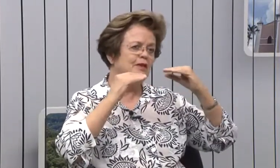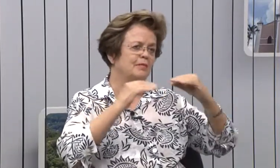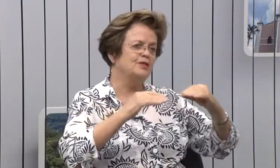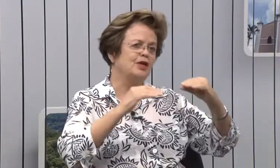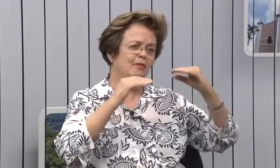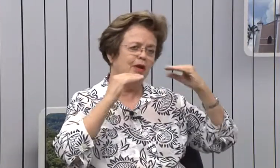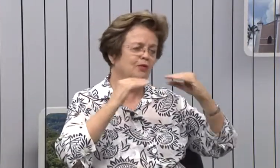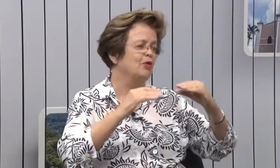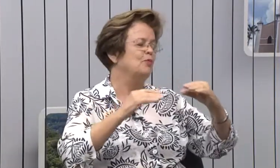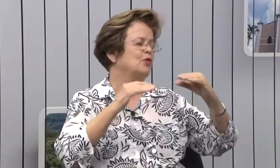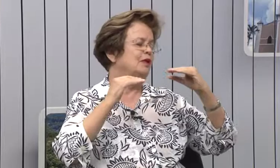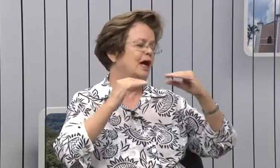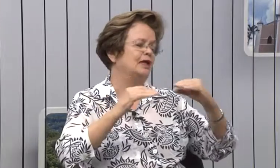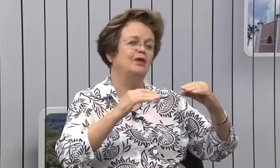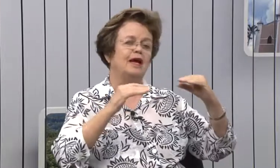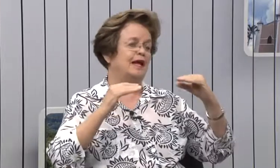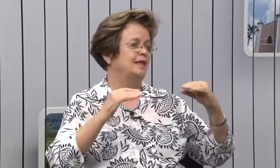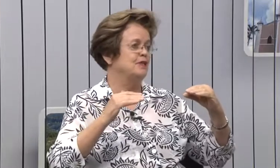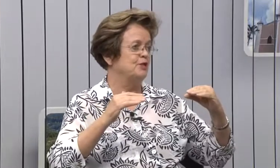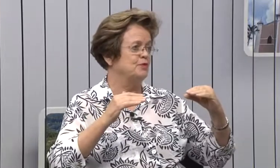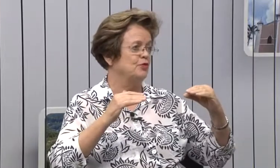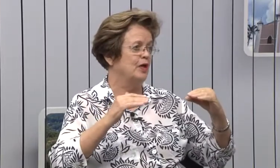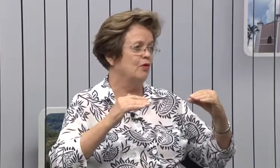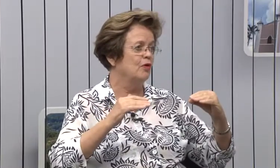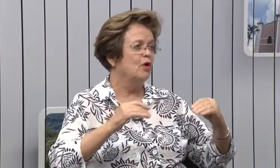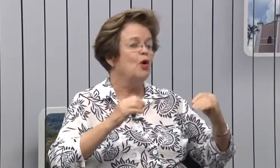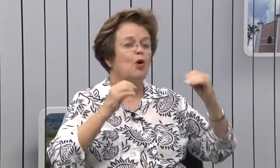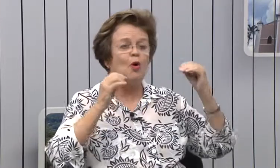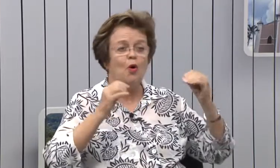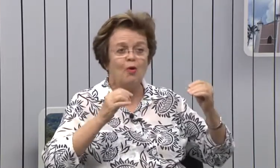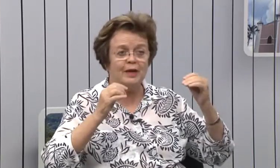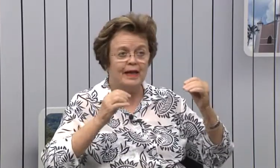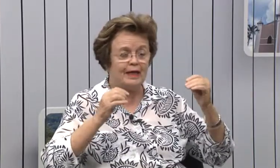todo medicamento importado em caráter excepcional